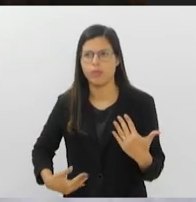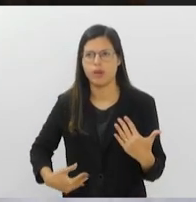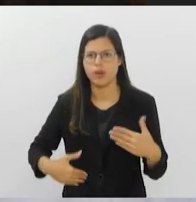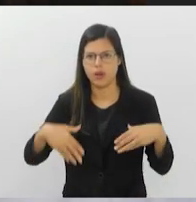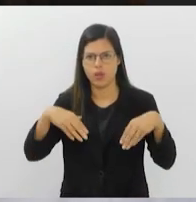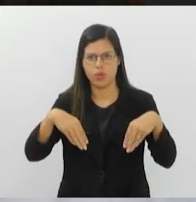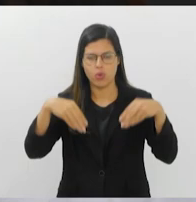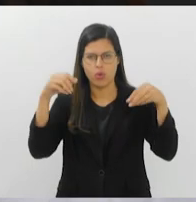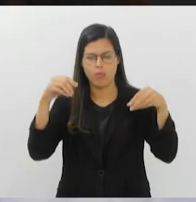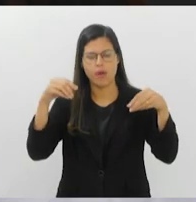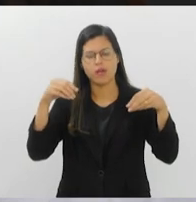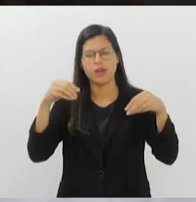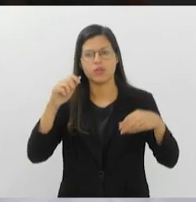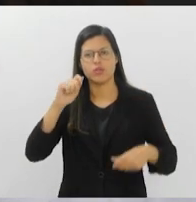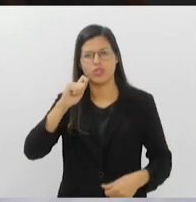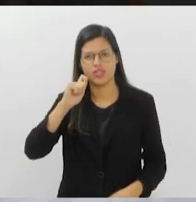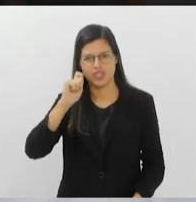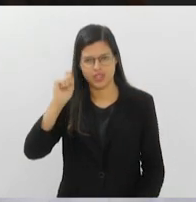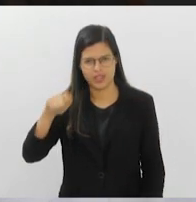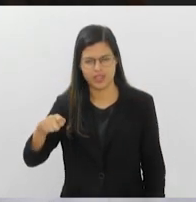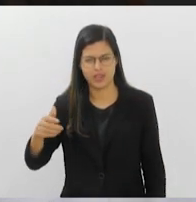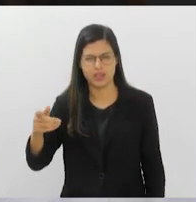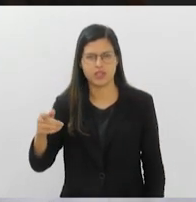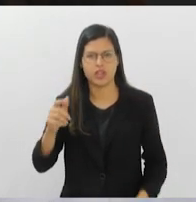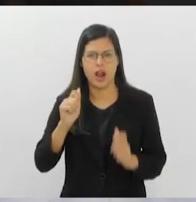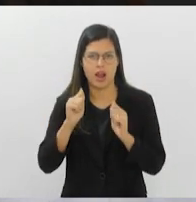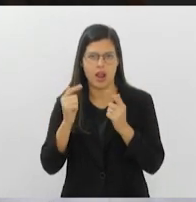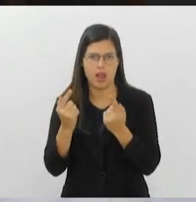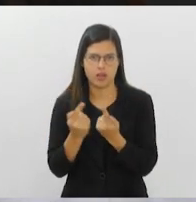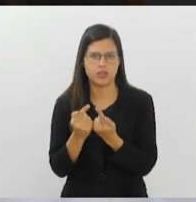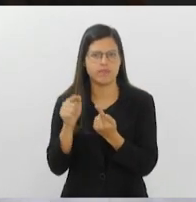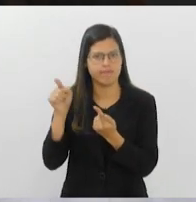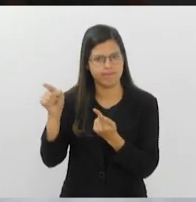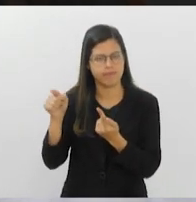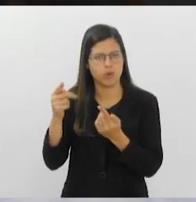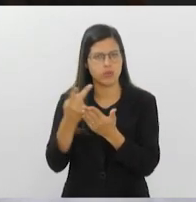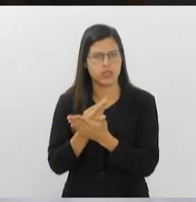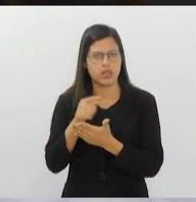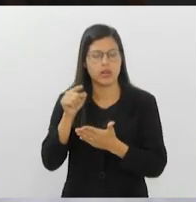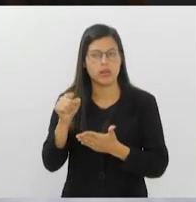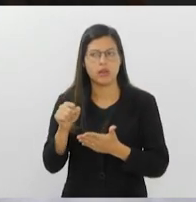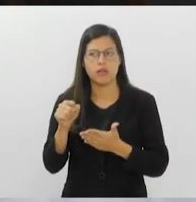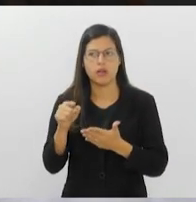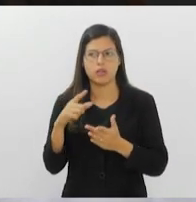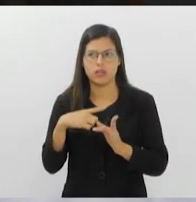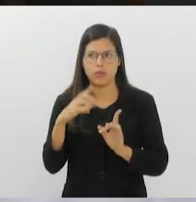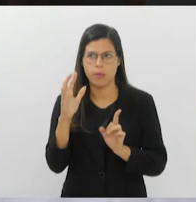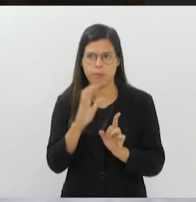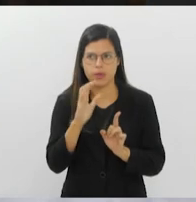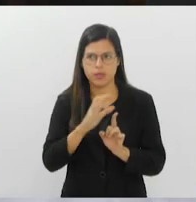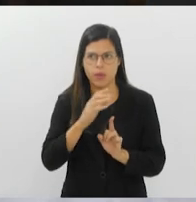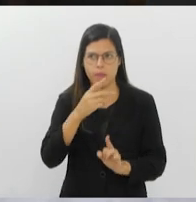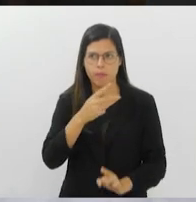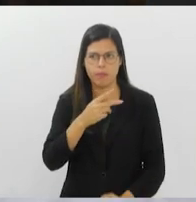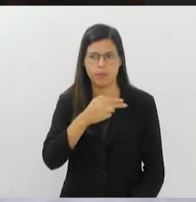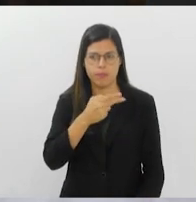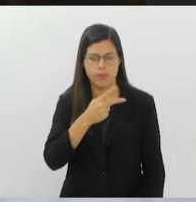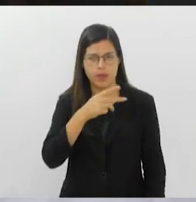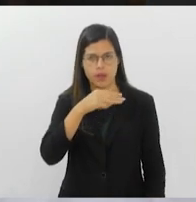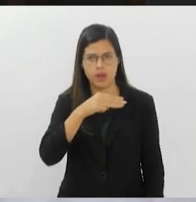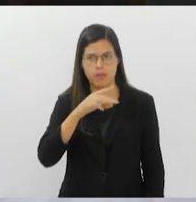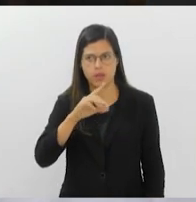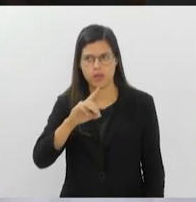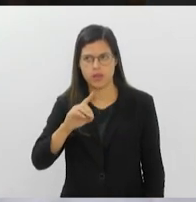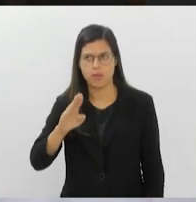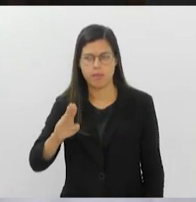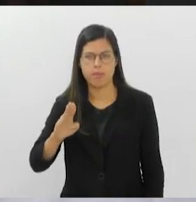época a Lerge funcionava lá, que deu impulso a uma pressão. Né? Na época, o PMDB aqui do Rio de Janeiro tinha muita força no